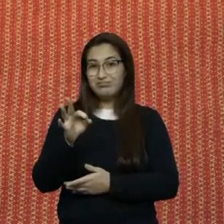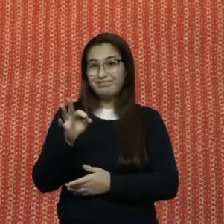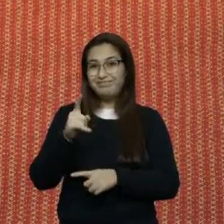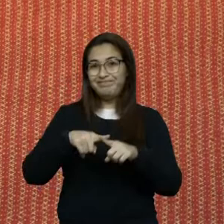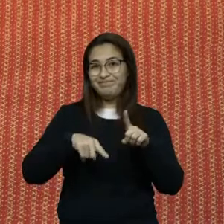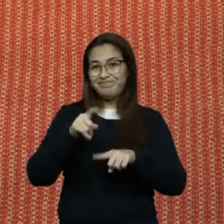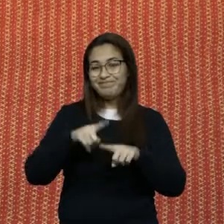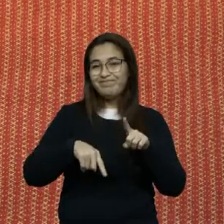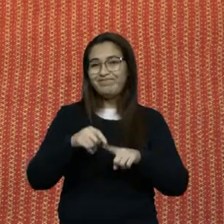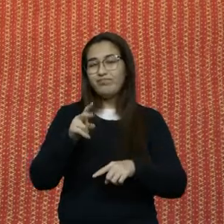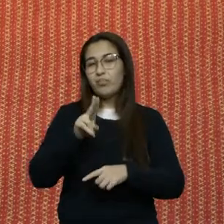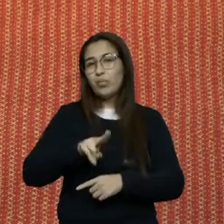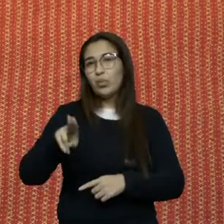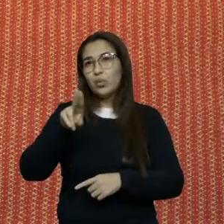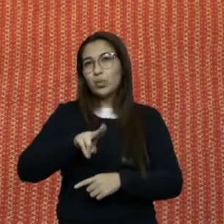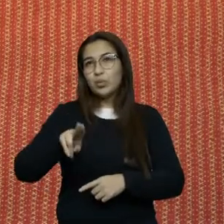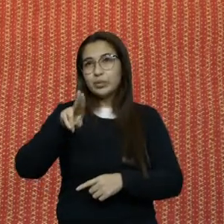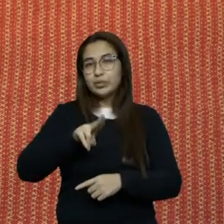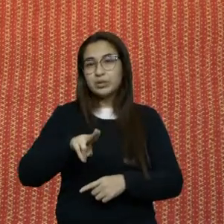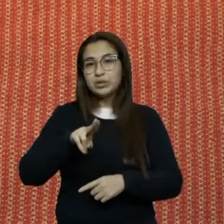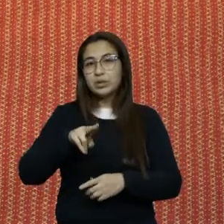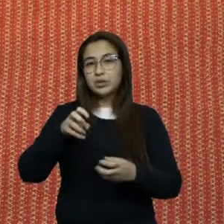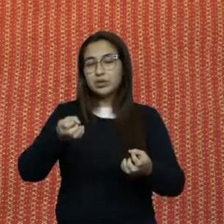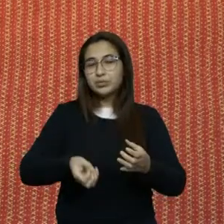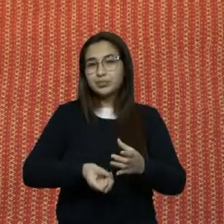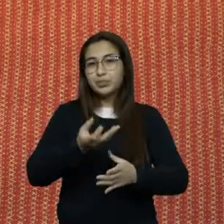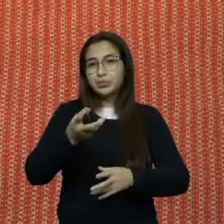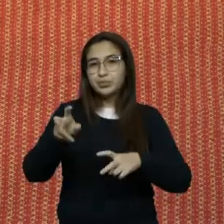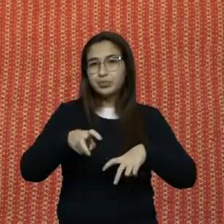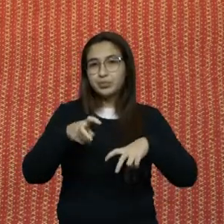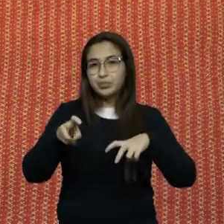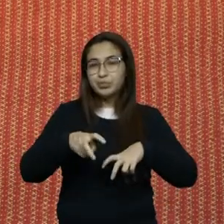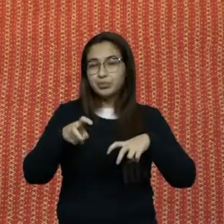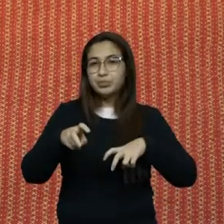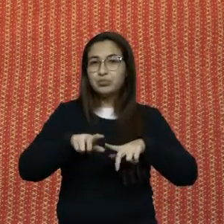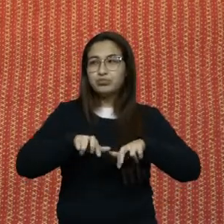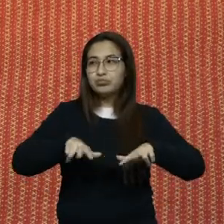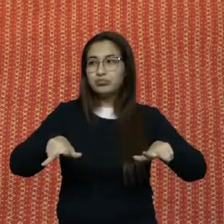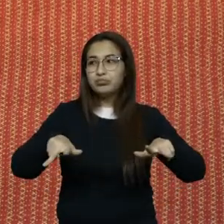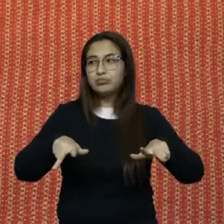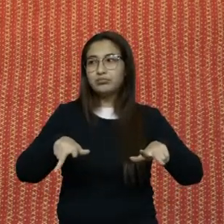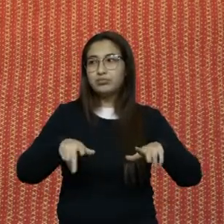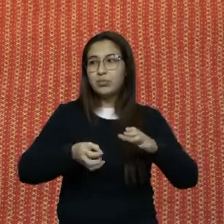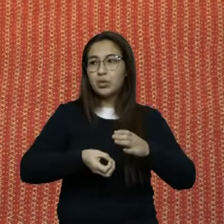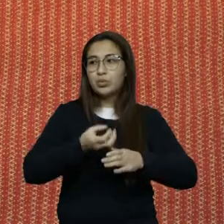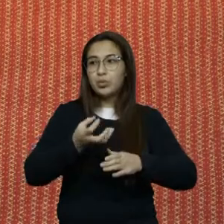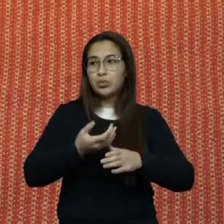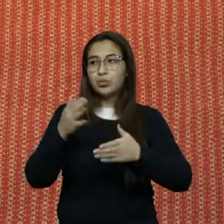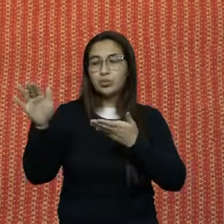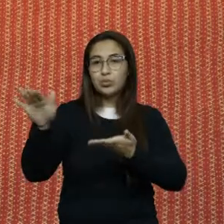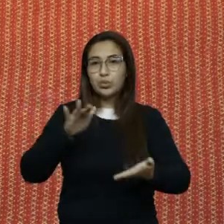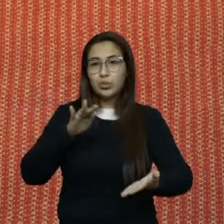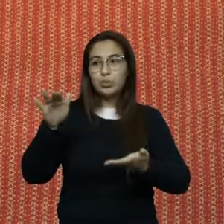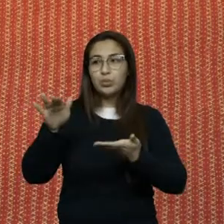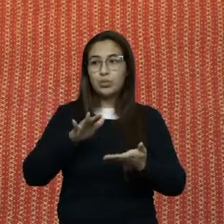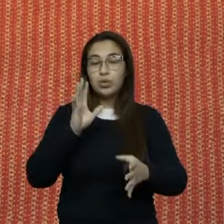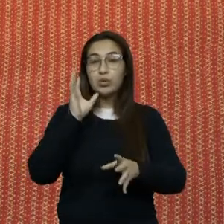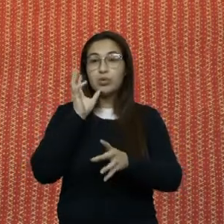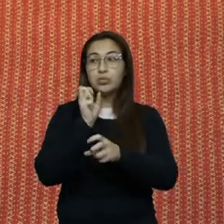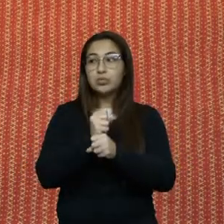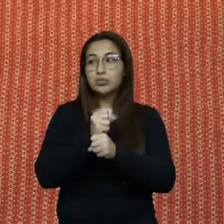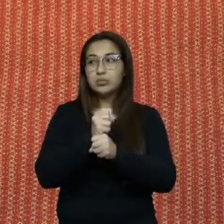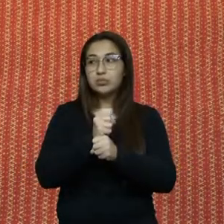utilizados na produção agrícola de Santa Catarina e quando o produto vem de fora soma-se